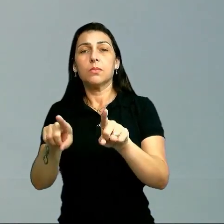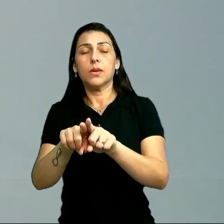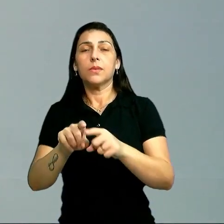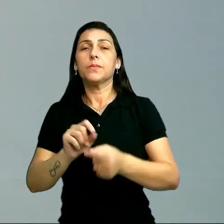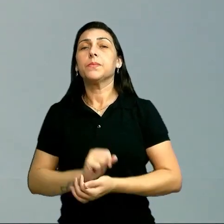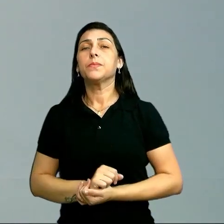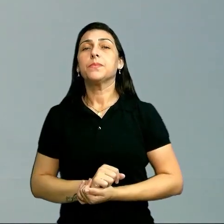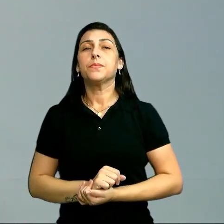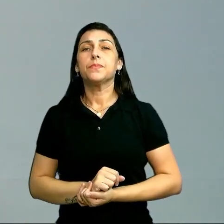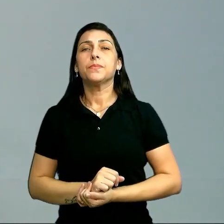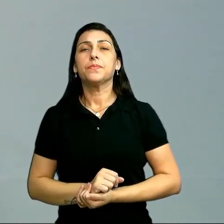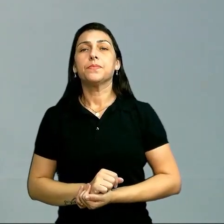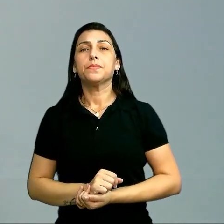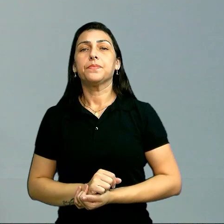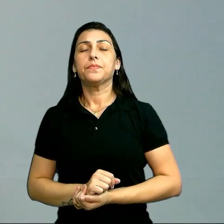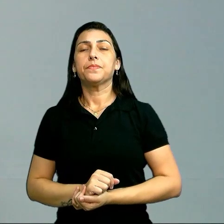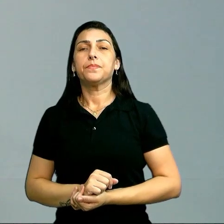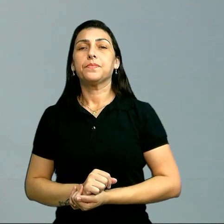Então,